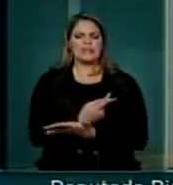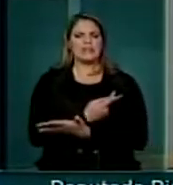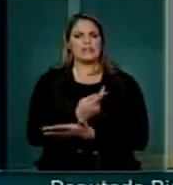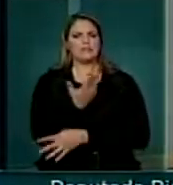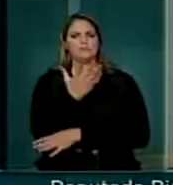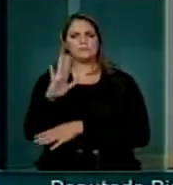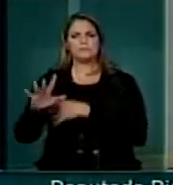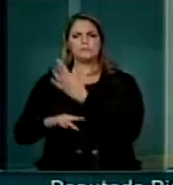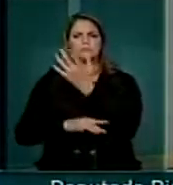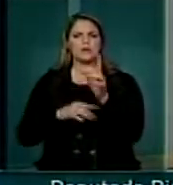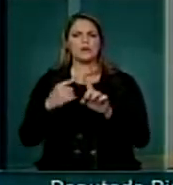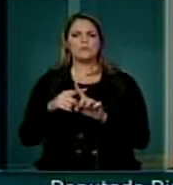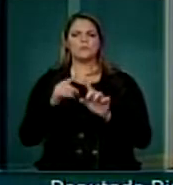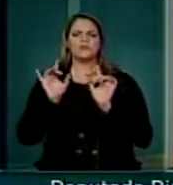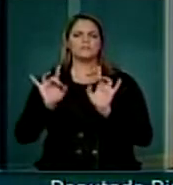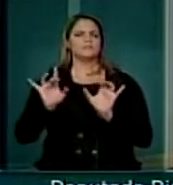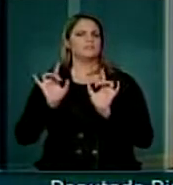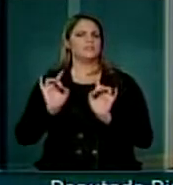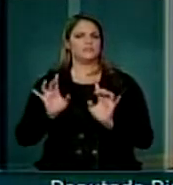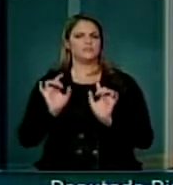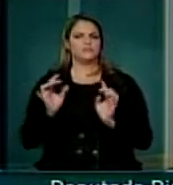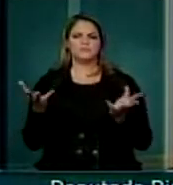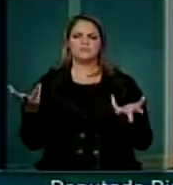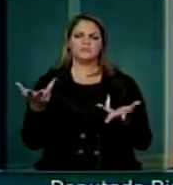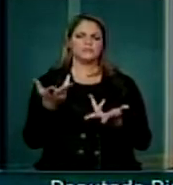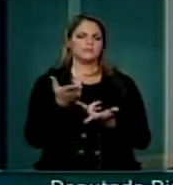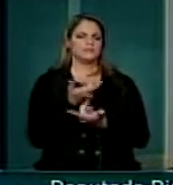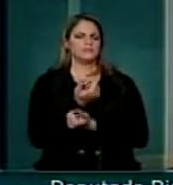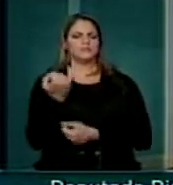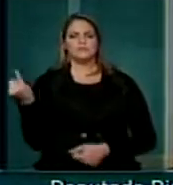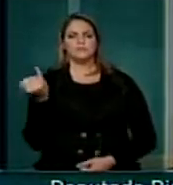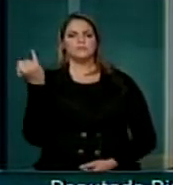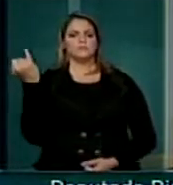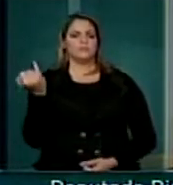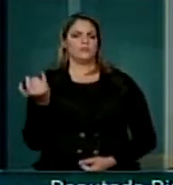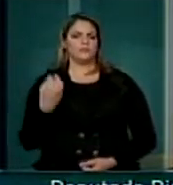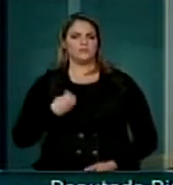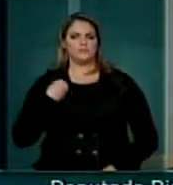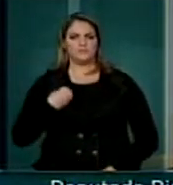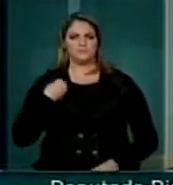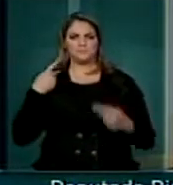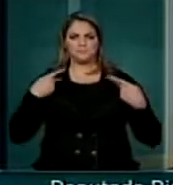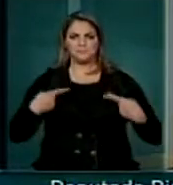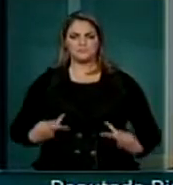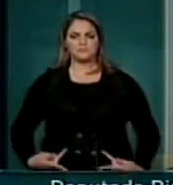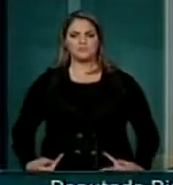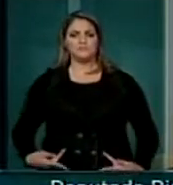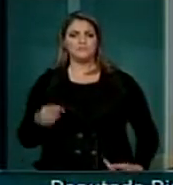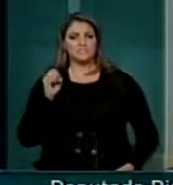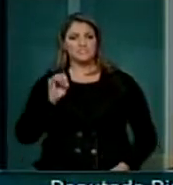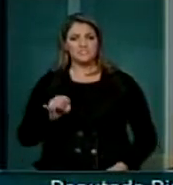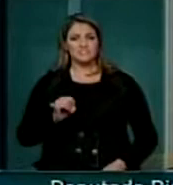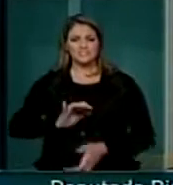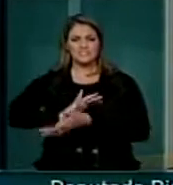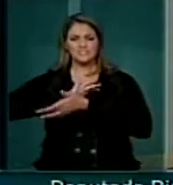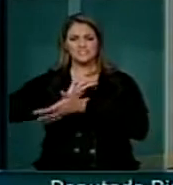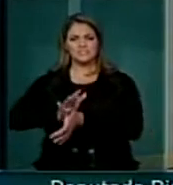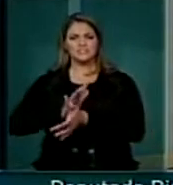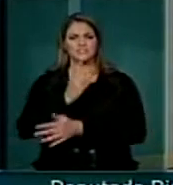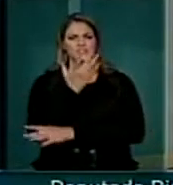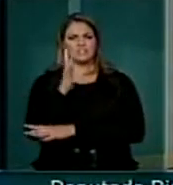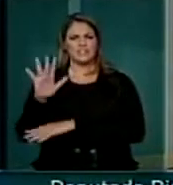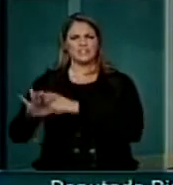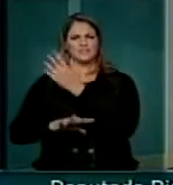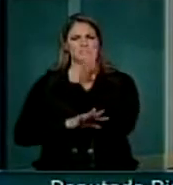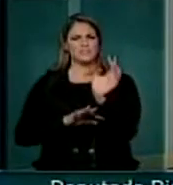vasto, porque é extraordinário, vital e essencial. Condenar a natureza é condenar nossos filhos e